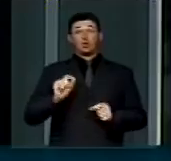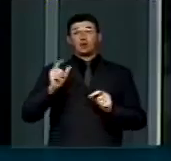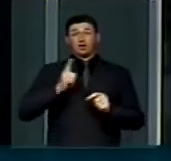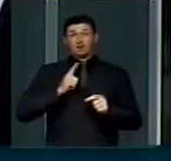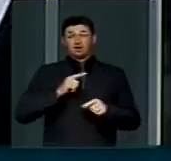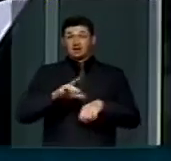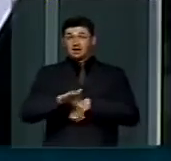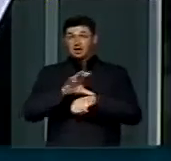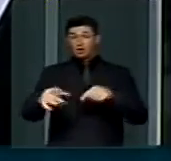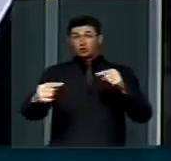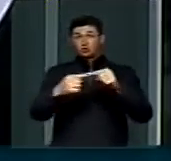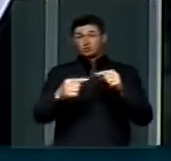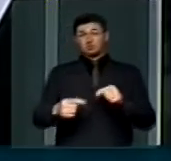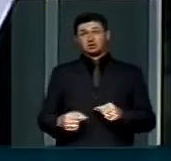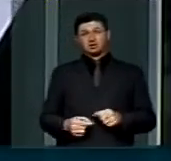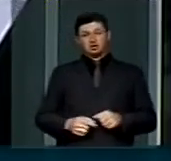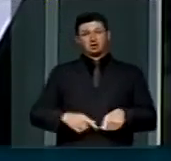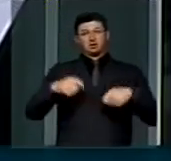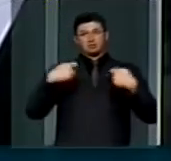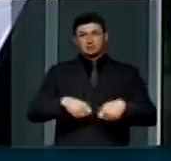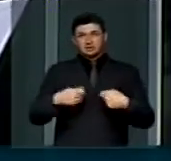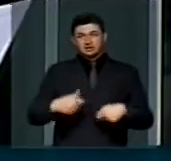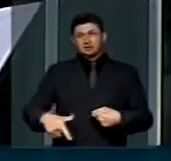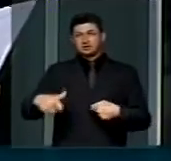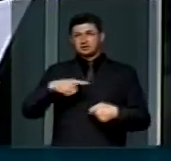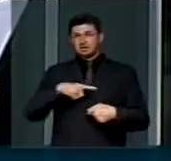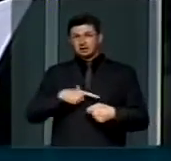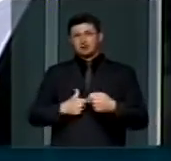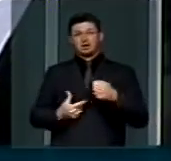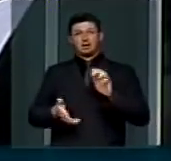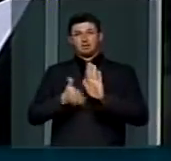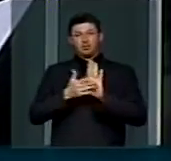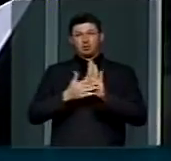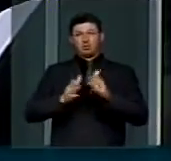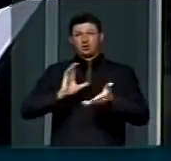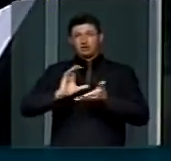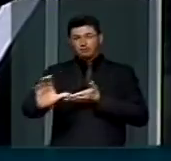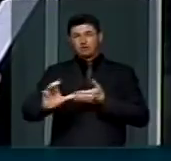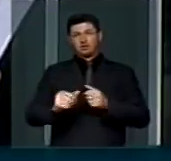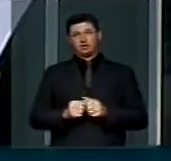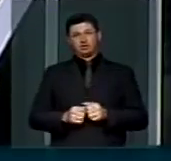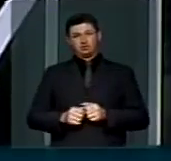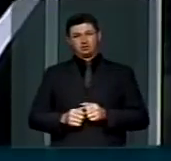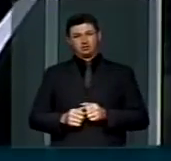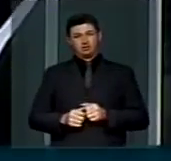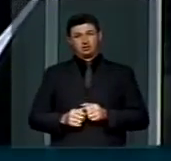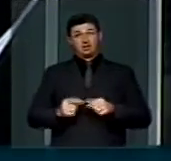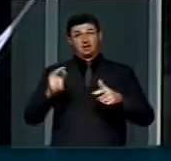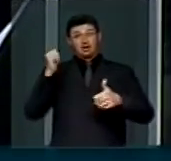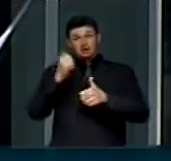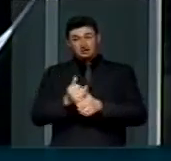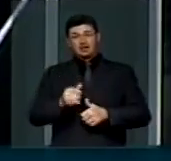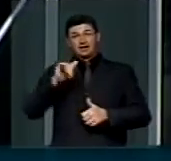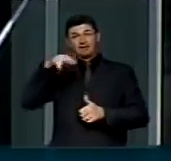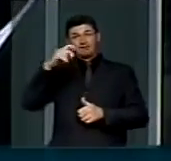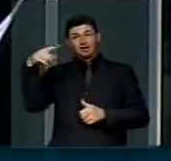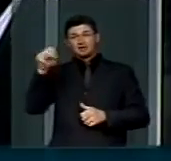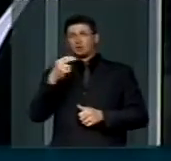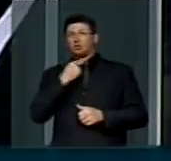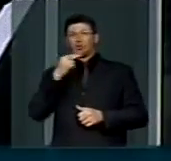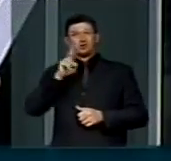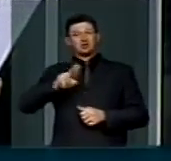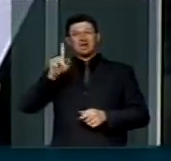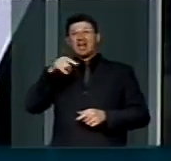na nossa Constituição. Deve haver o envio da proposta de reajuste salarial dos servidores, e essa reposição da inflação não pode ser usada